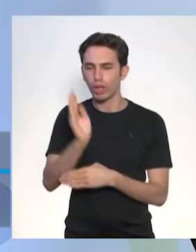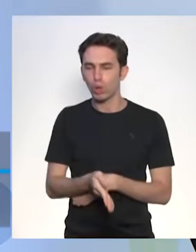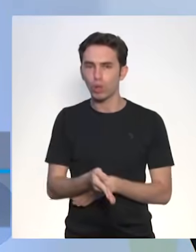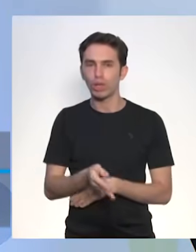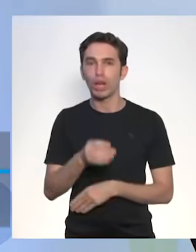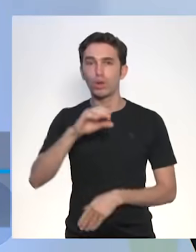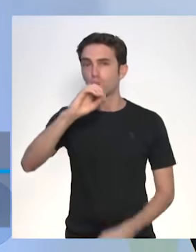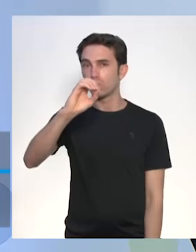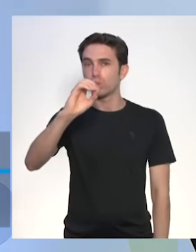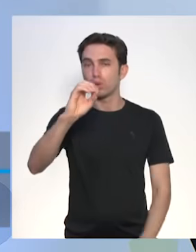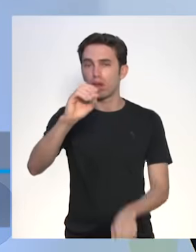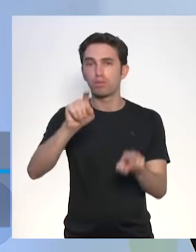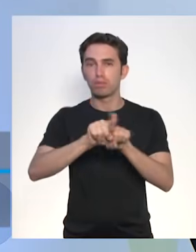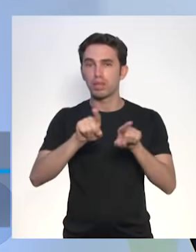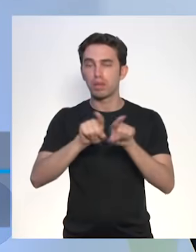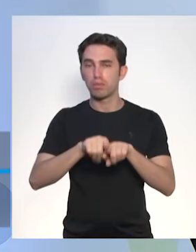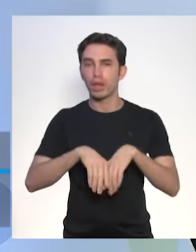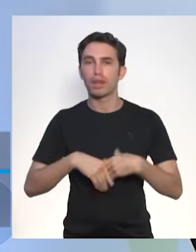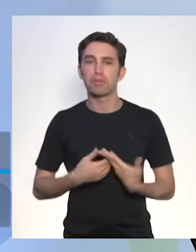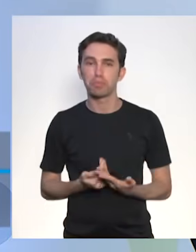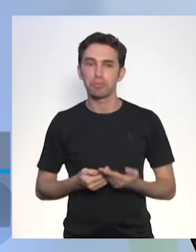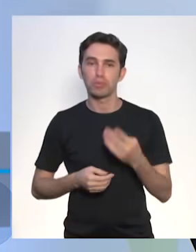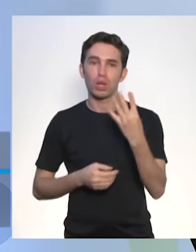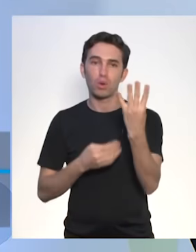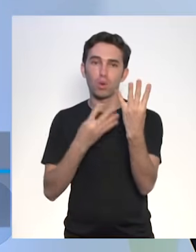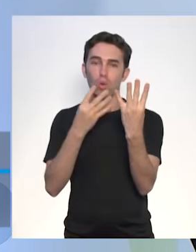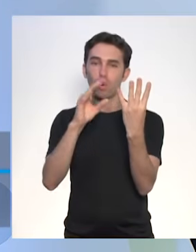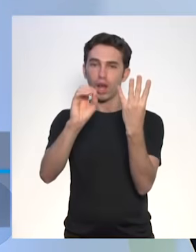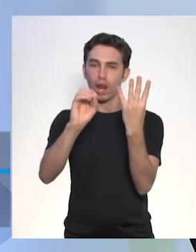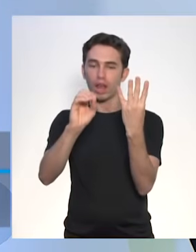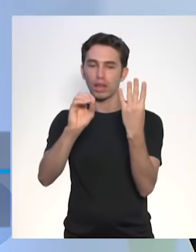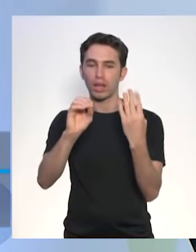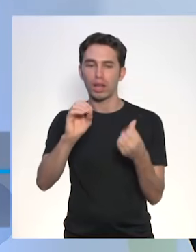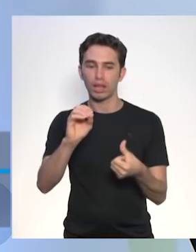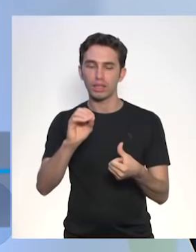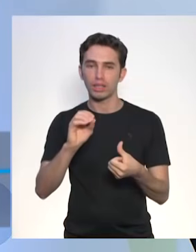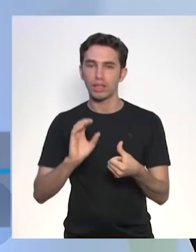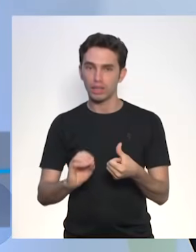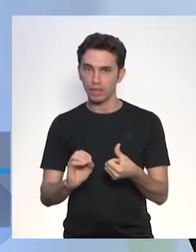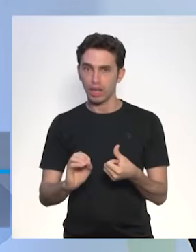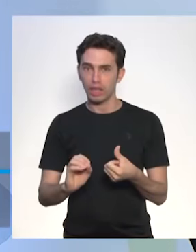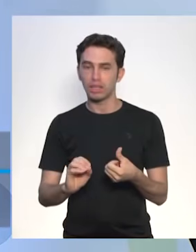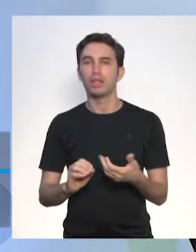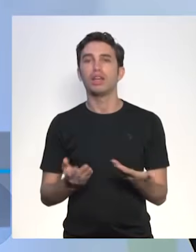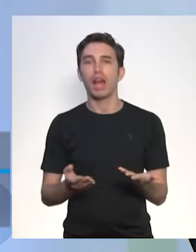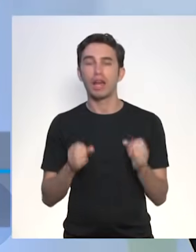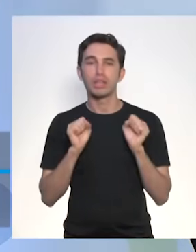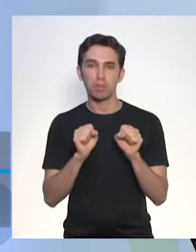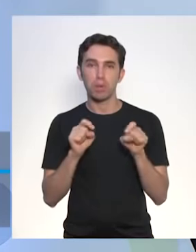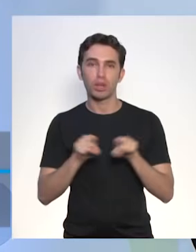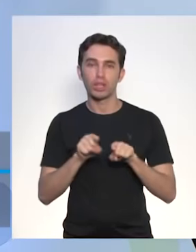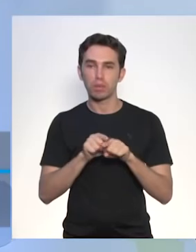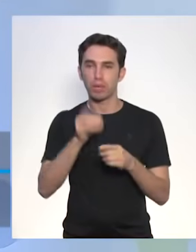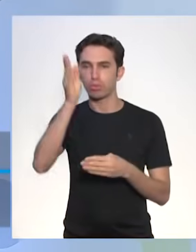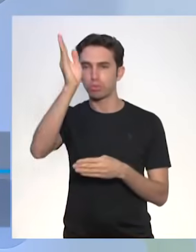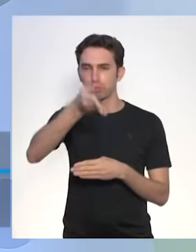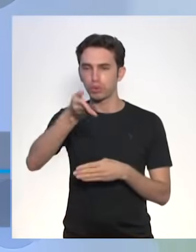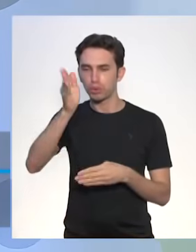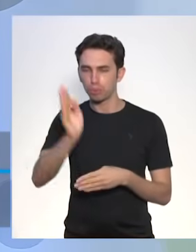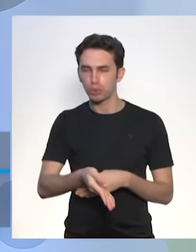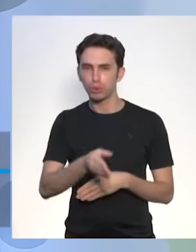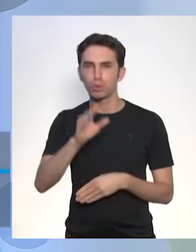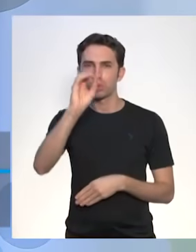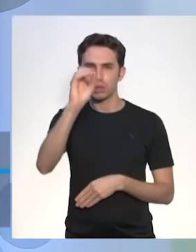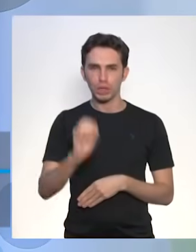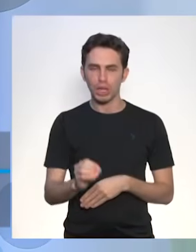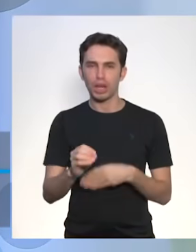colocado. Obrigado pela participação, né? Toda vez que nós temos frações terminadas com um zero em cima e um zero embaixo, você pode cortar